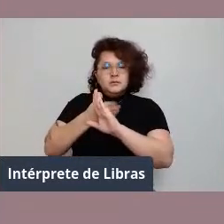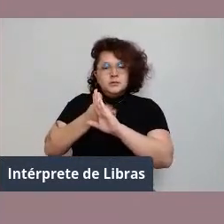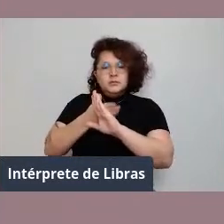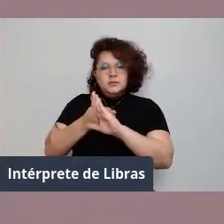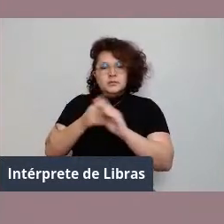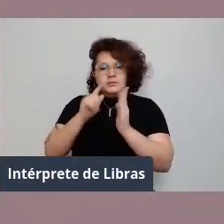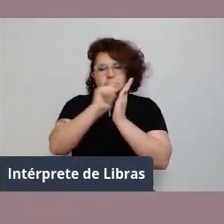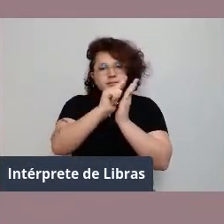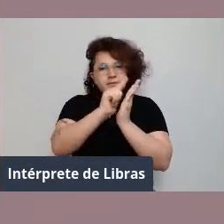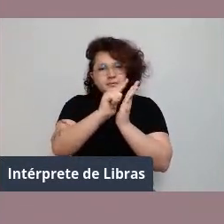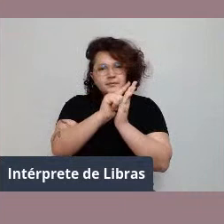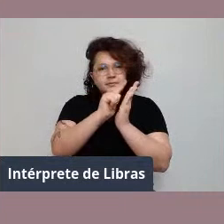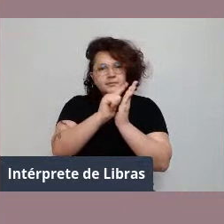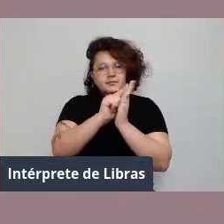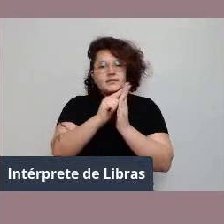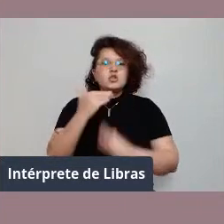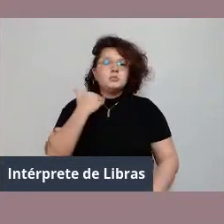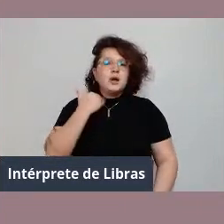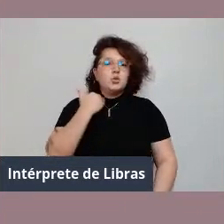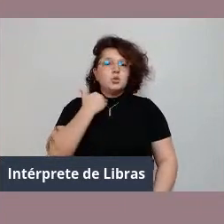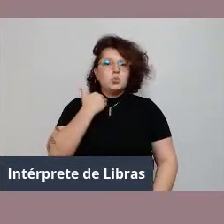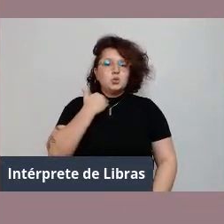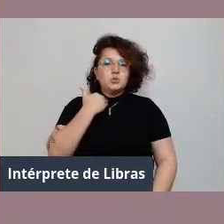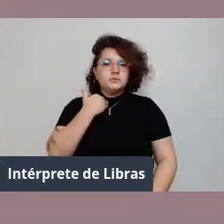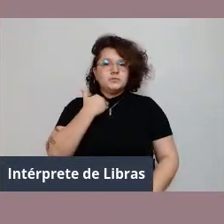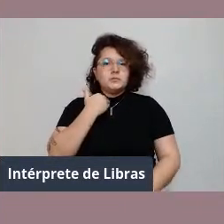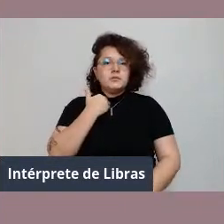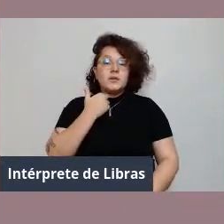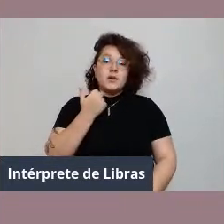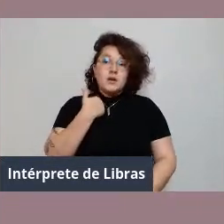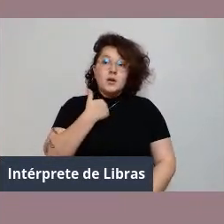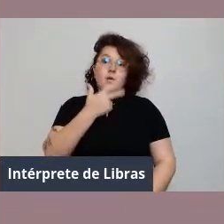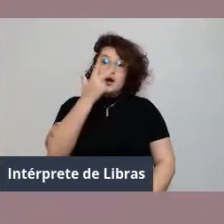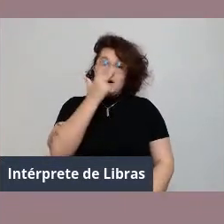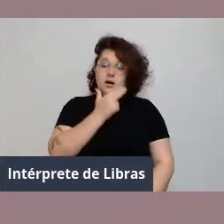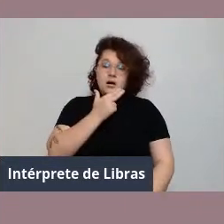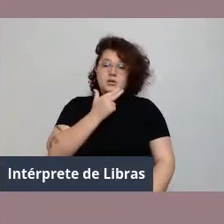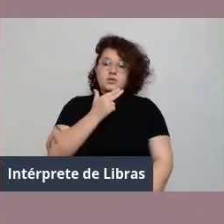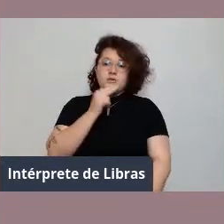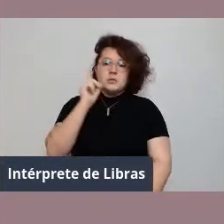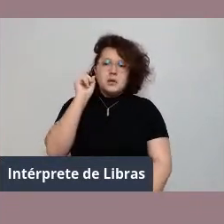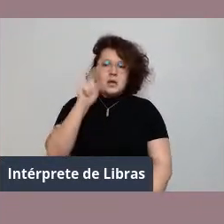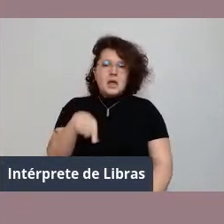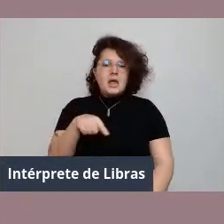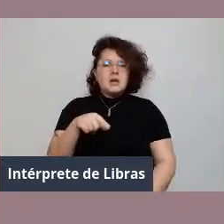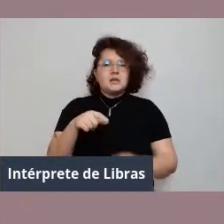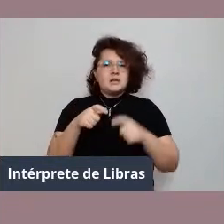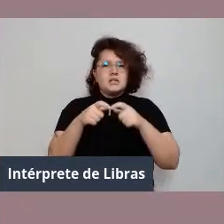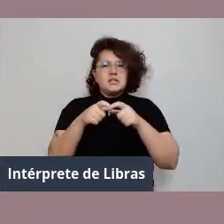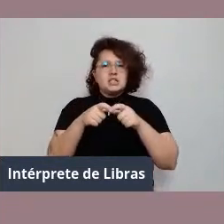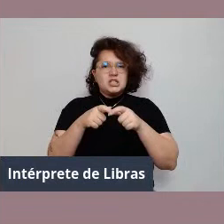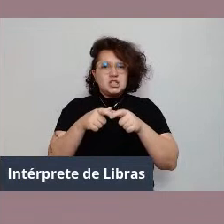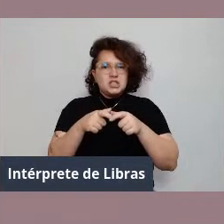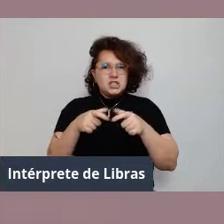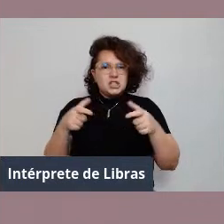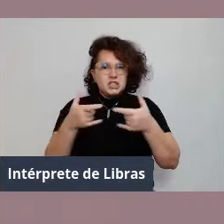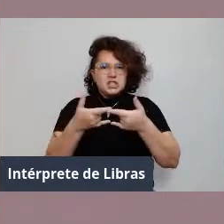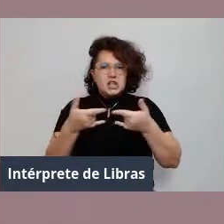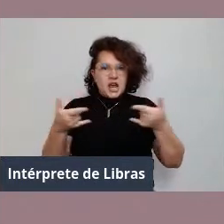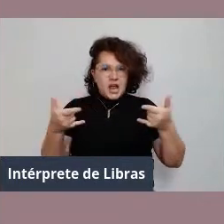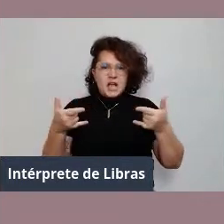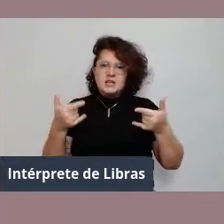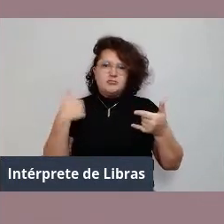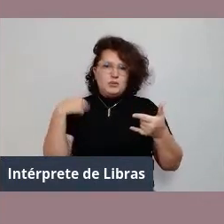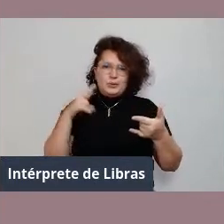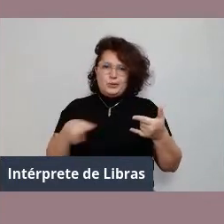um papel de banco, né, que eu acho que era algo a ver com cheque, né, que a gente nem usa